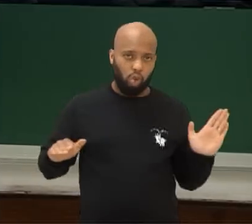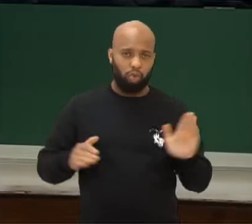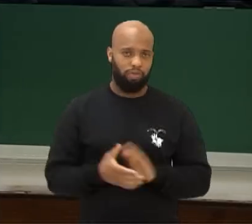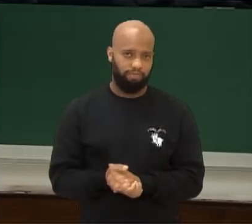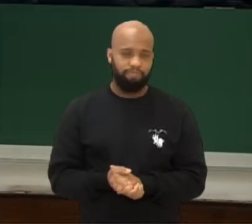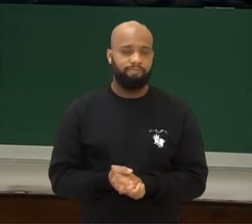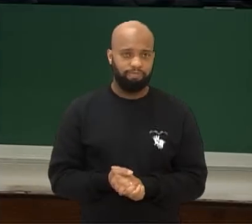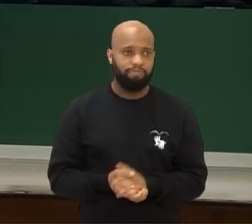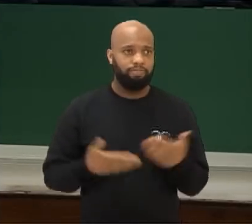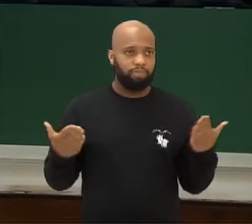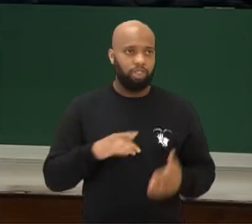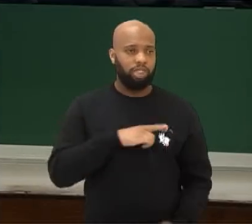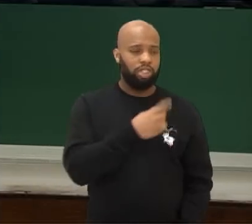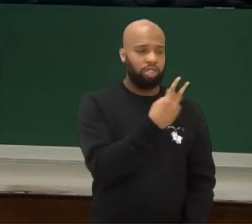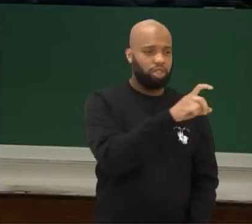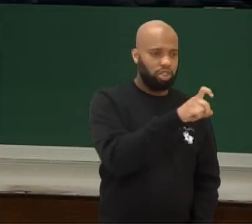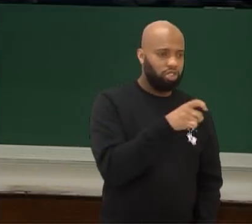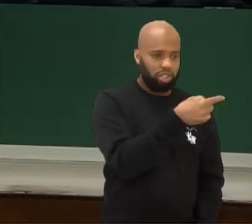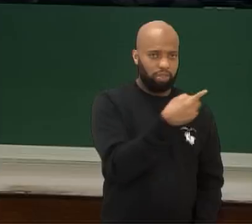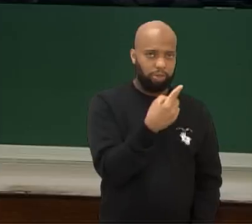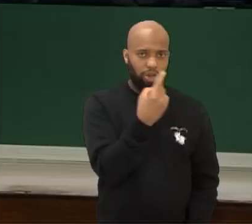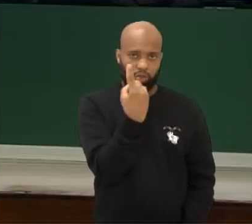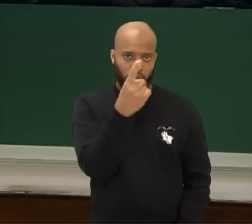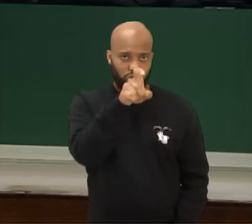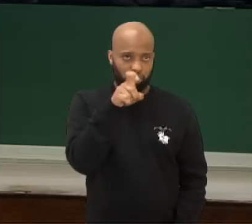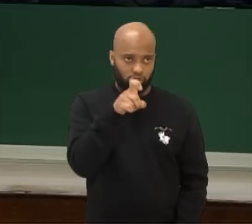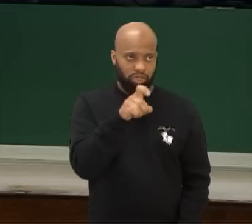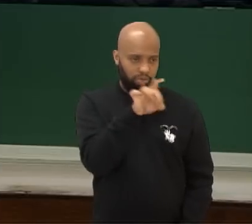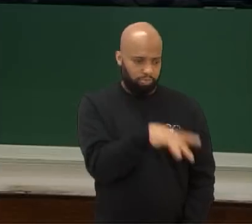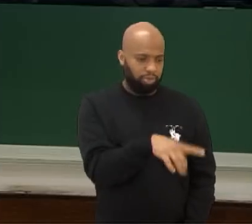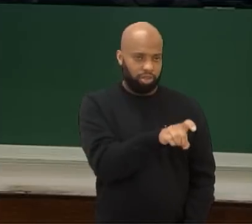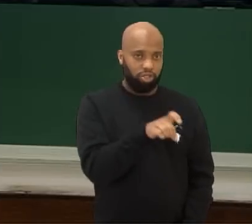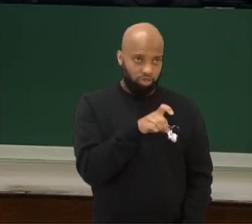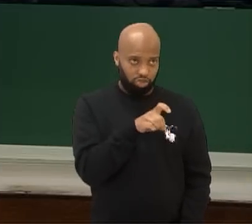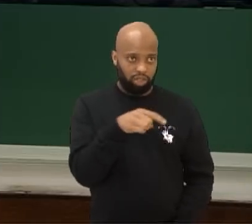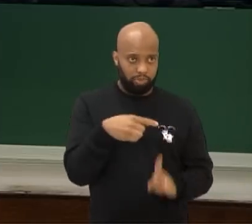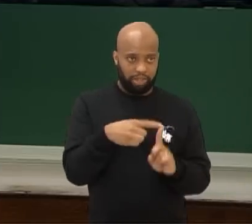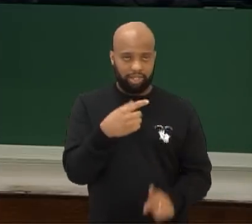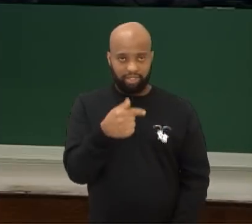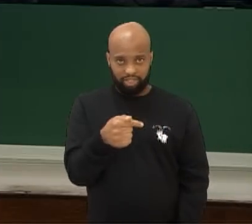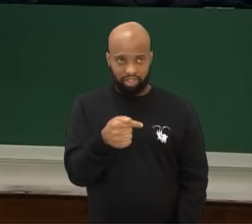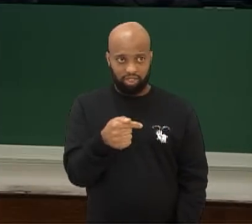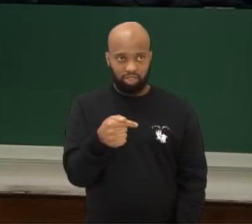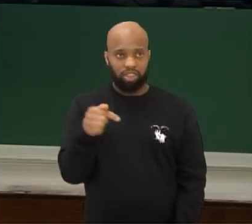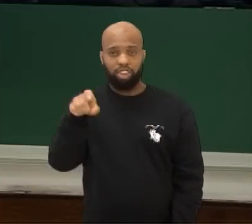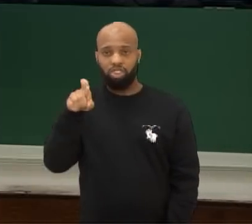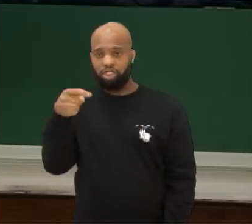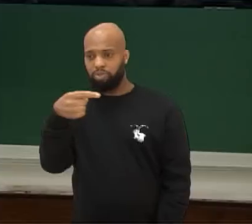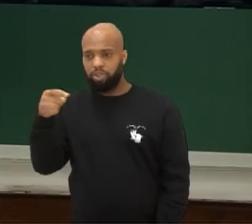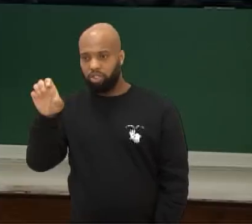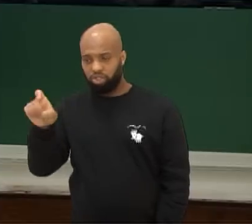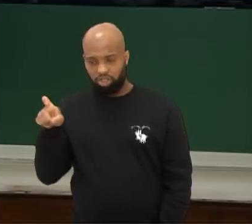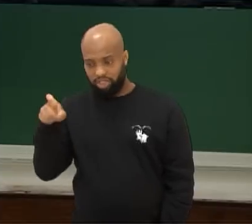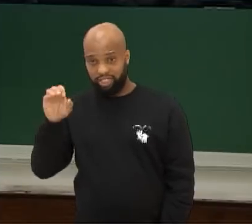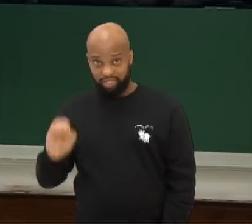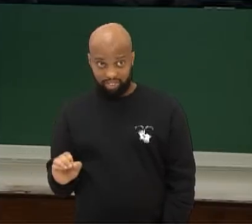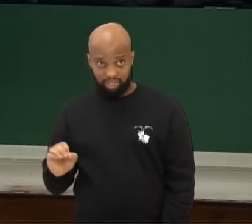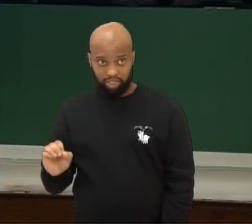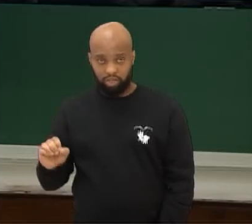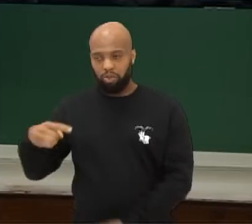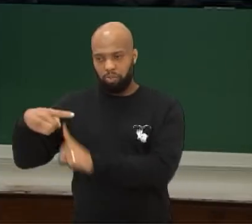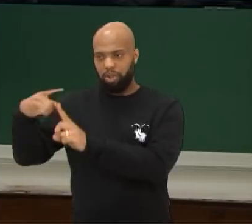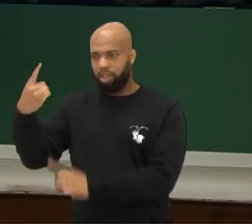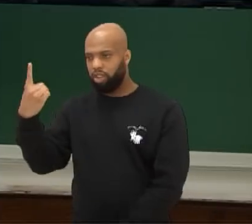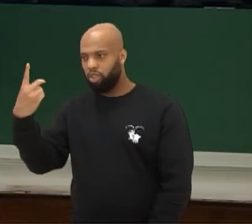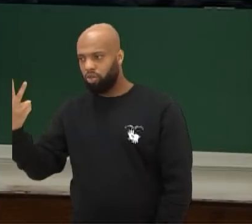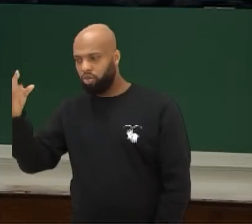vamos lá. 2x menos 1x vai sobrar 1x mais 7. E x menos x é 0, vai